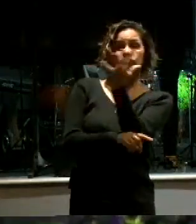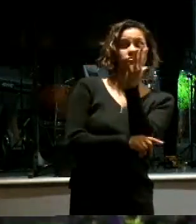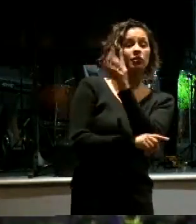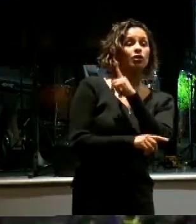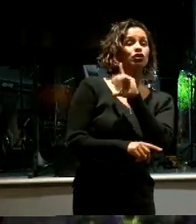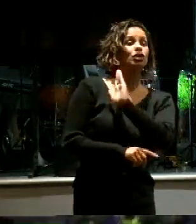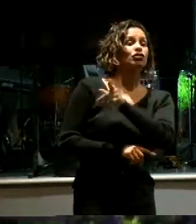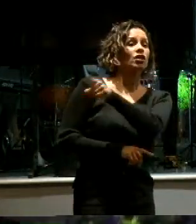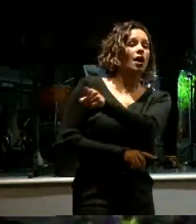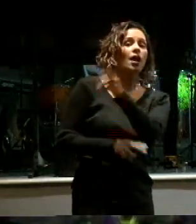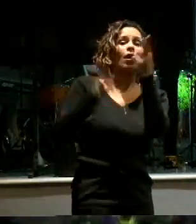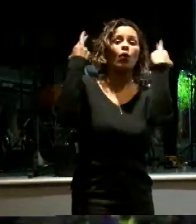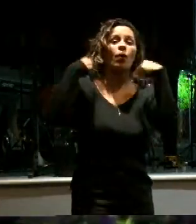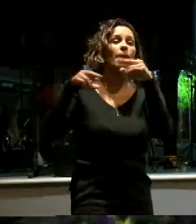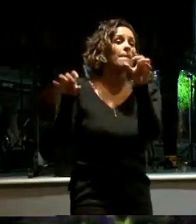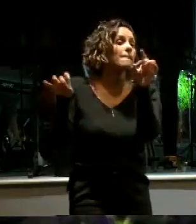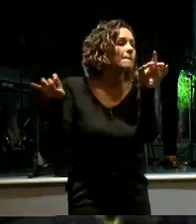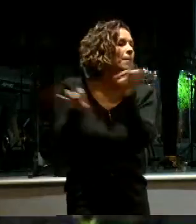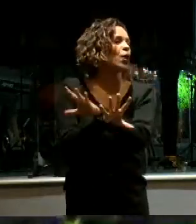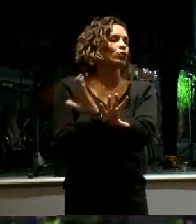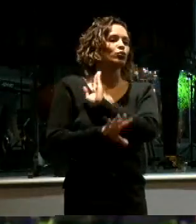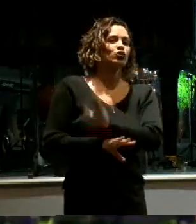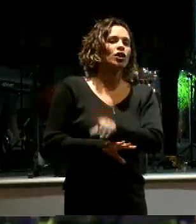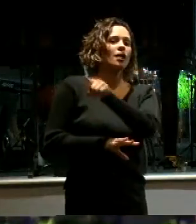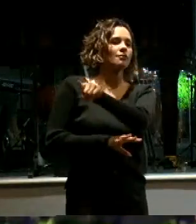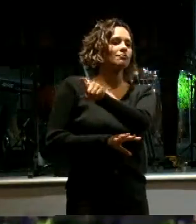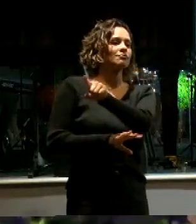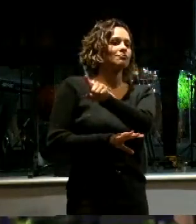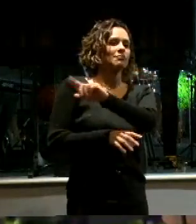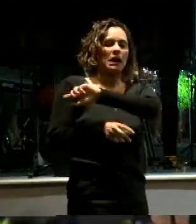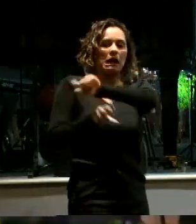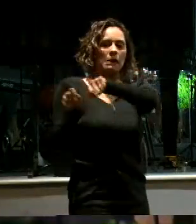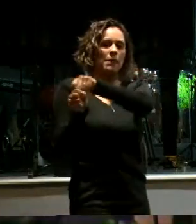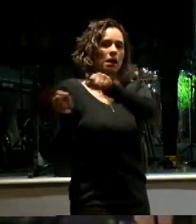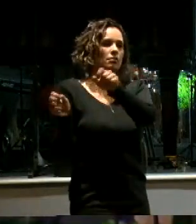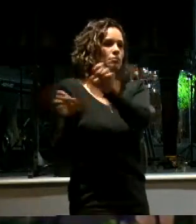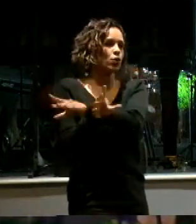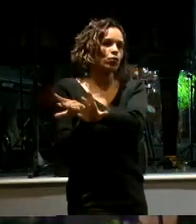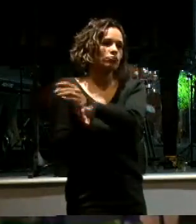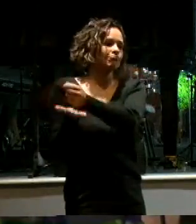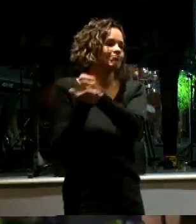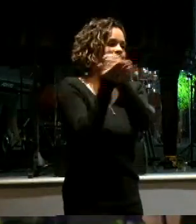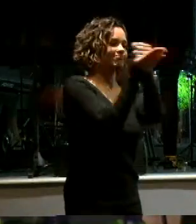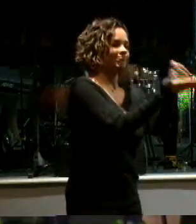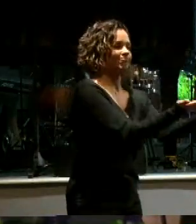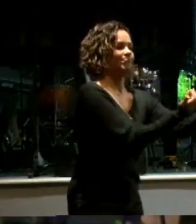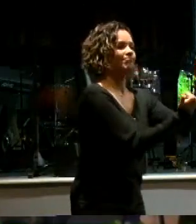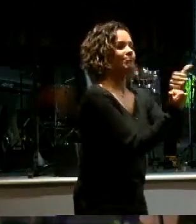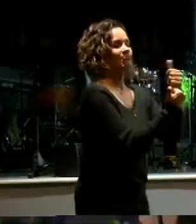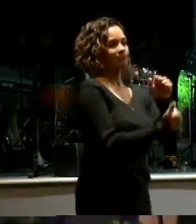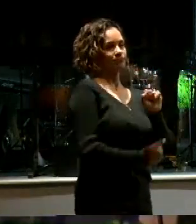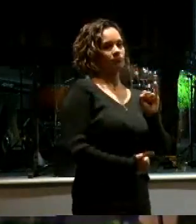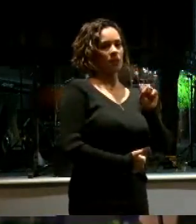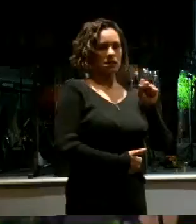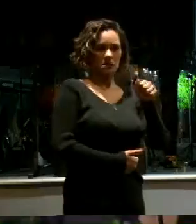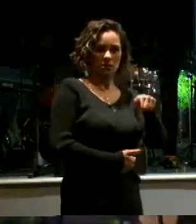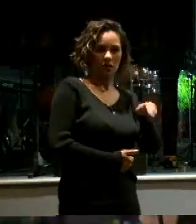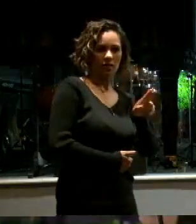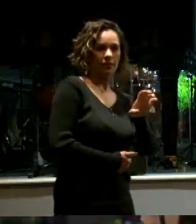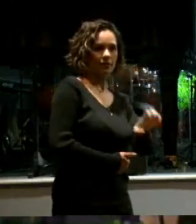O carneiro foi a provisão de Deus. Quantos aqui querem conhecer a provisão de